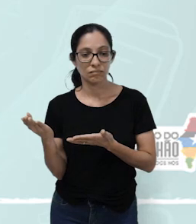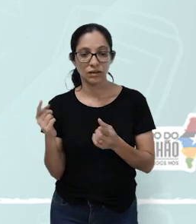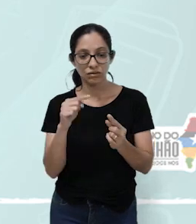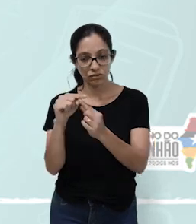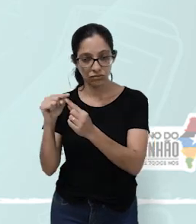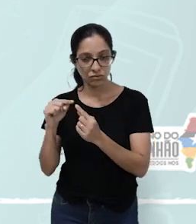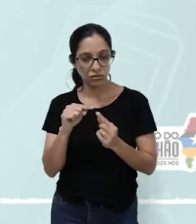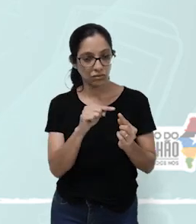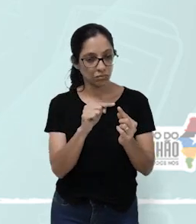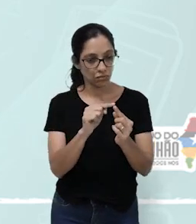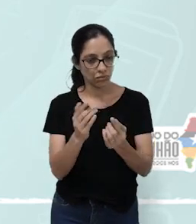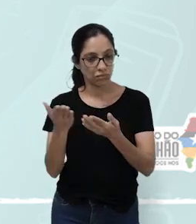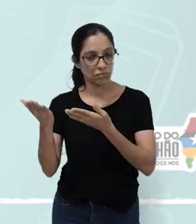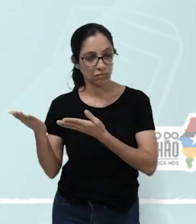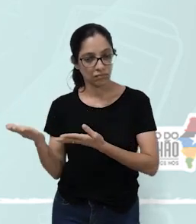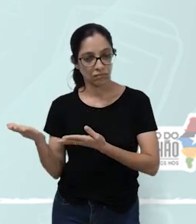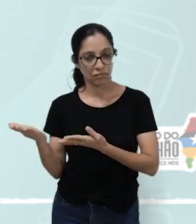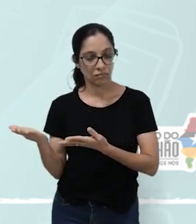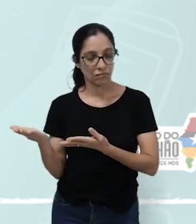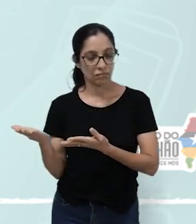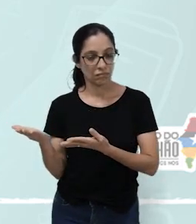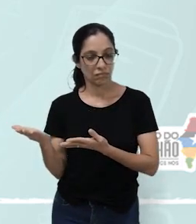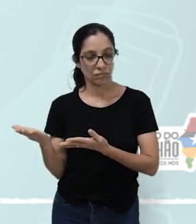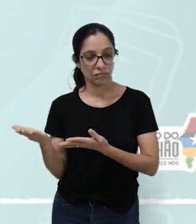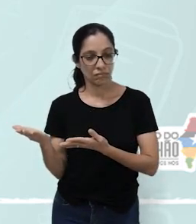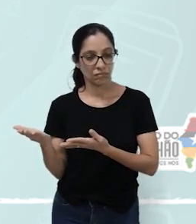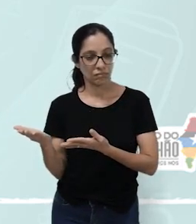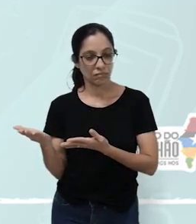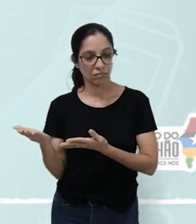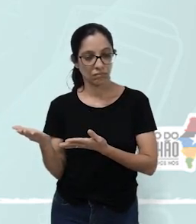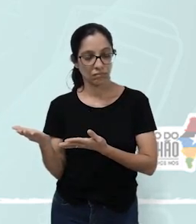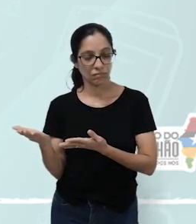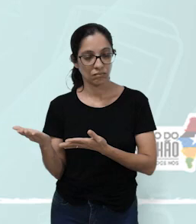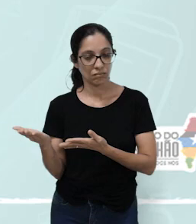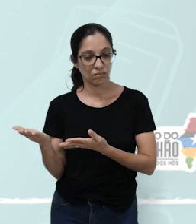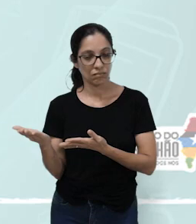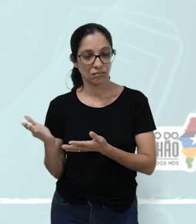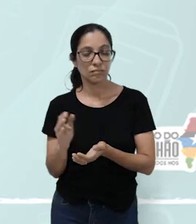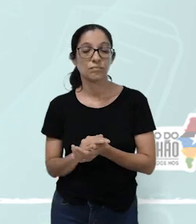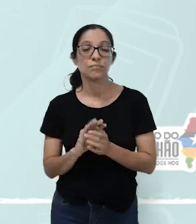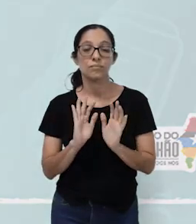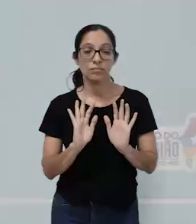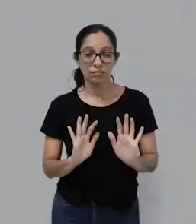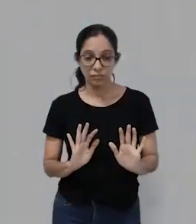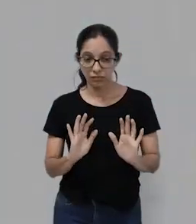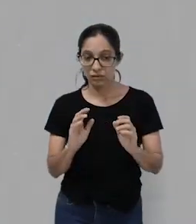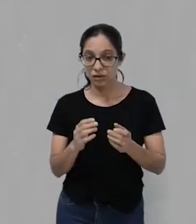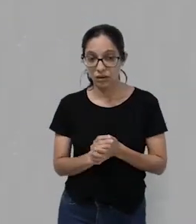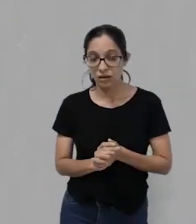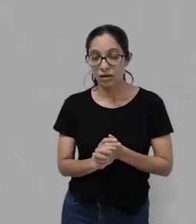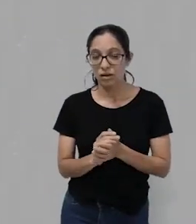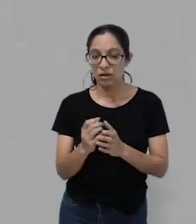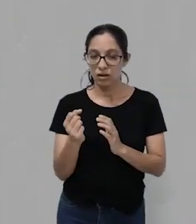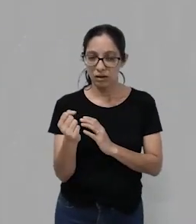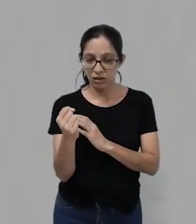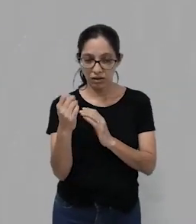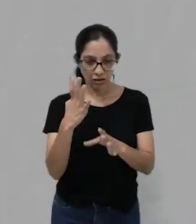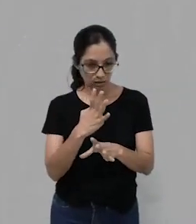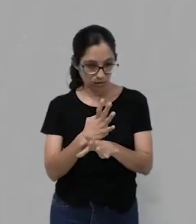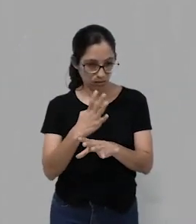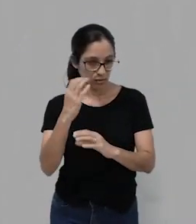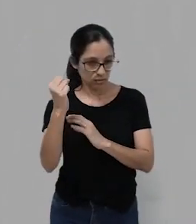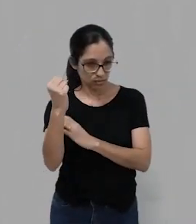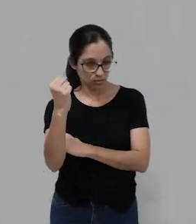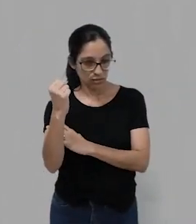aeróbica, a resistência anaeróbica, a resistência muscular localizada e resistência de força. A resistência tem a ver